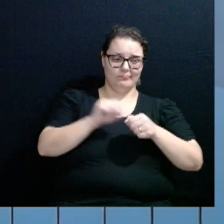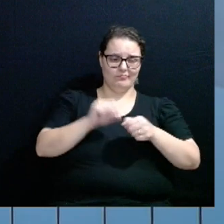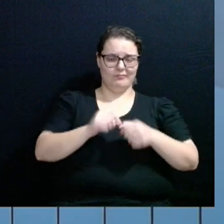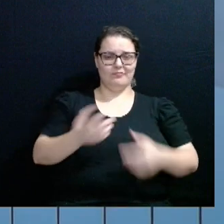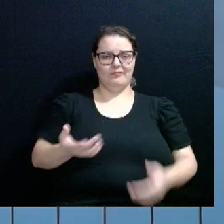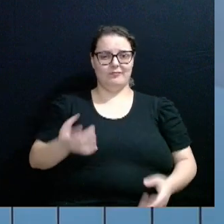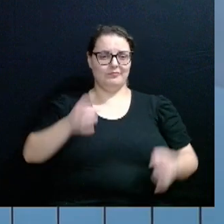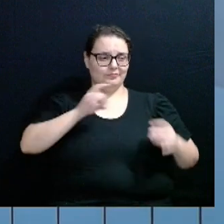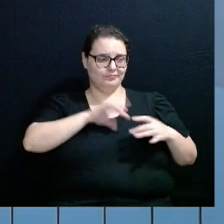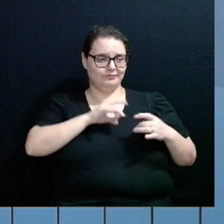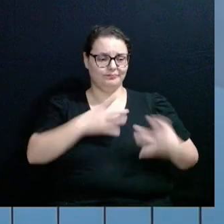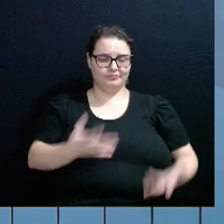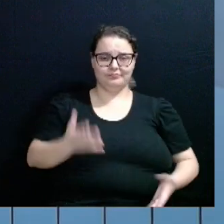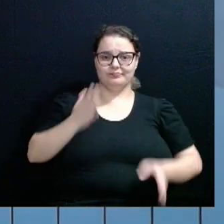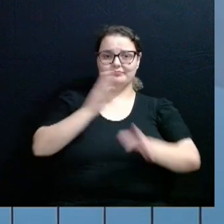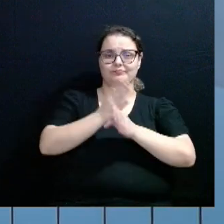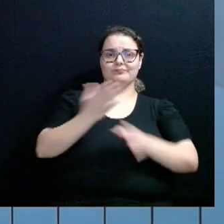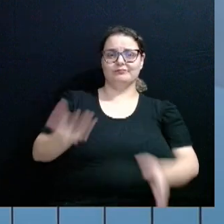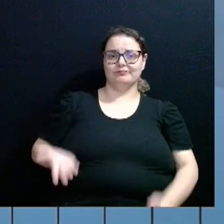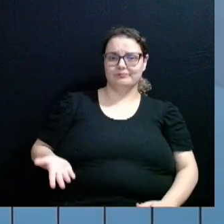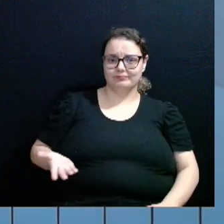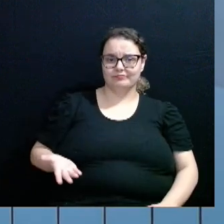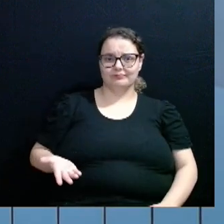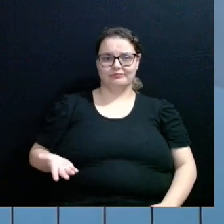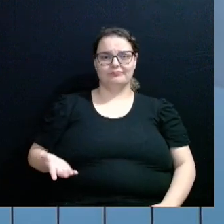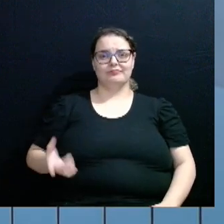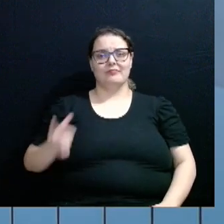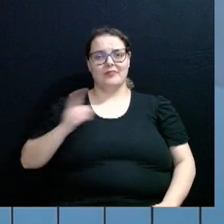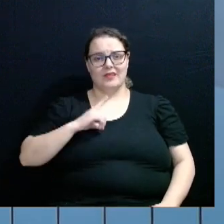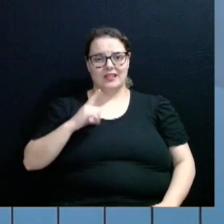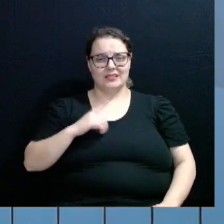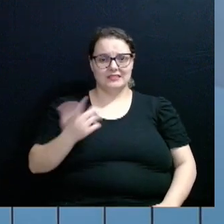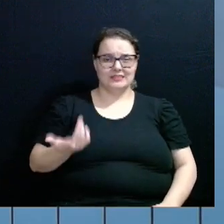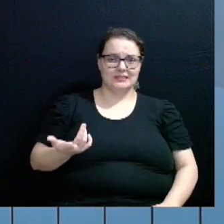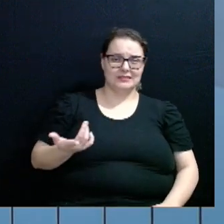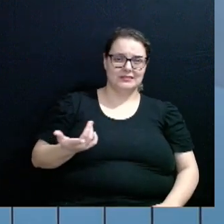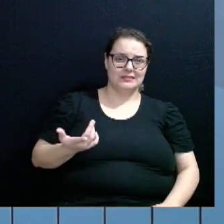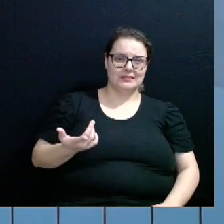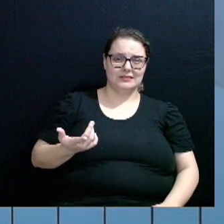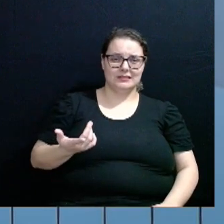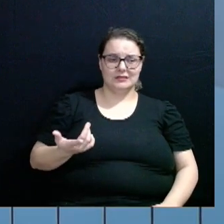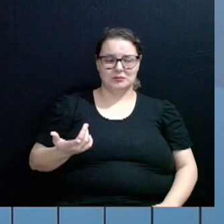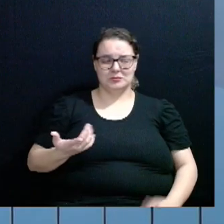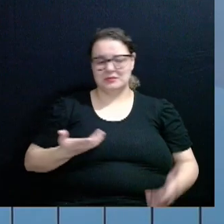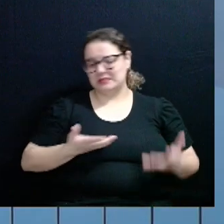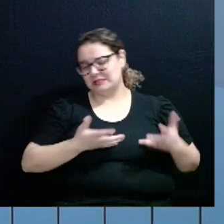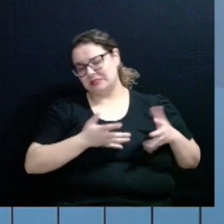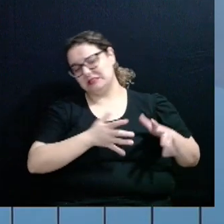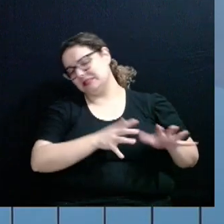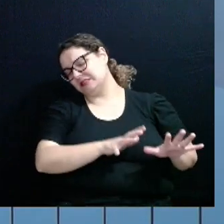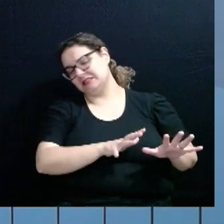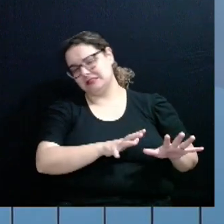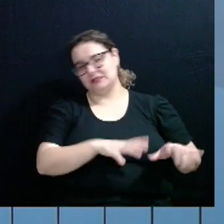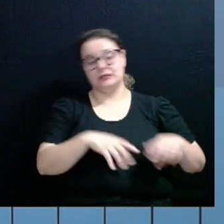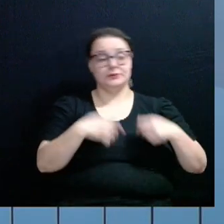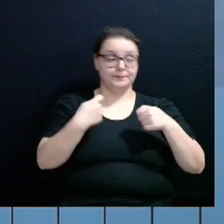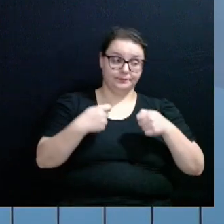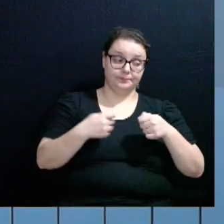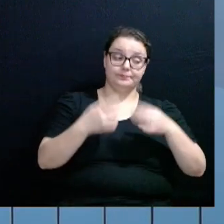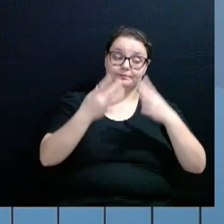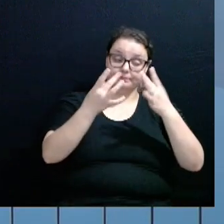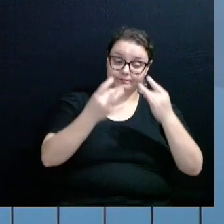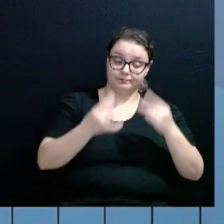existe um medo, ainda existe uma certa recusa e a gente precisa desmistificar.